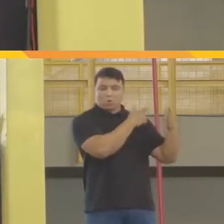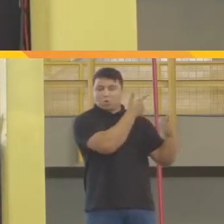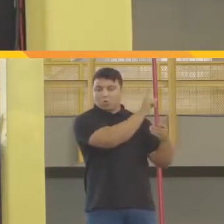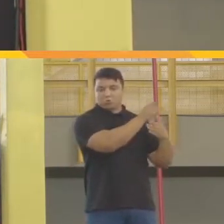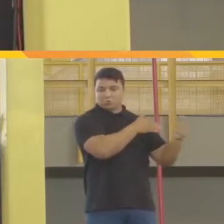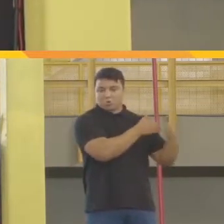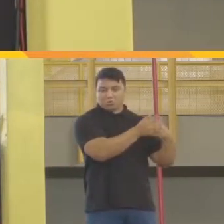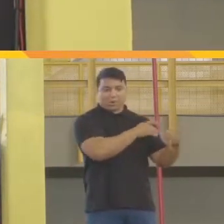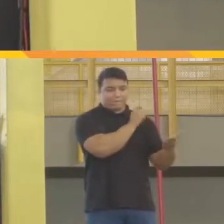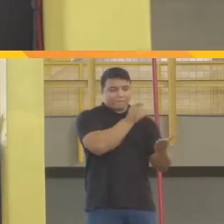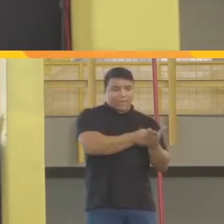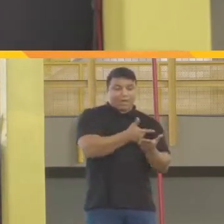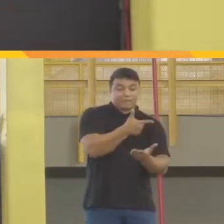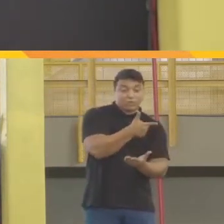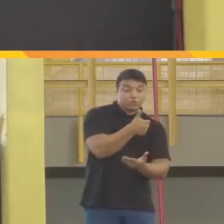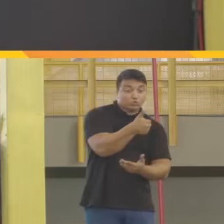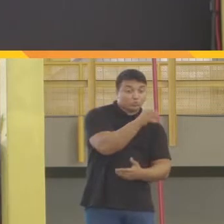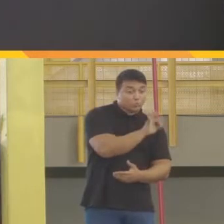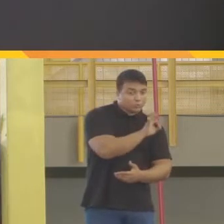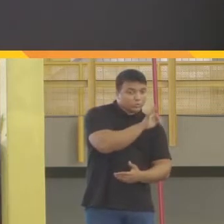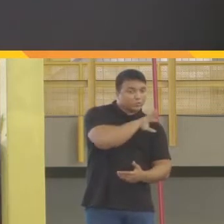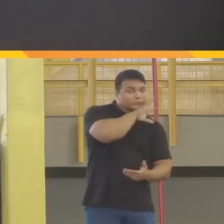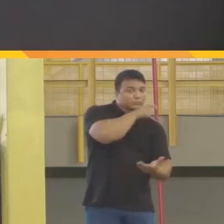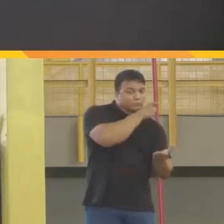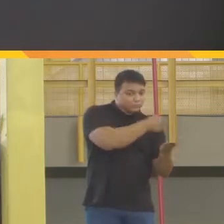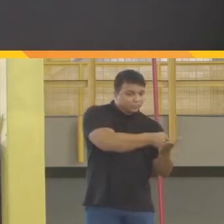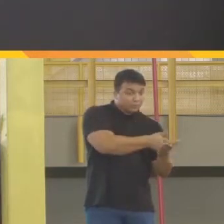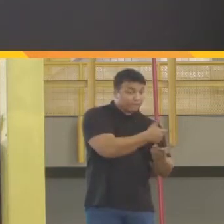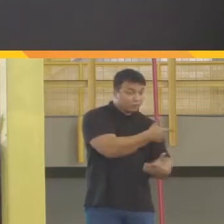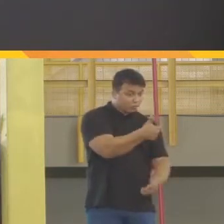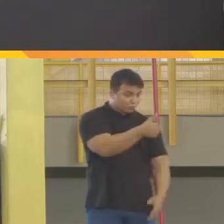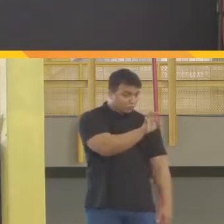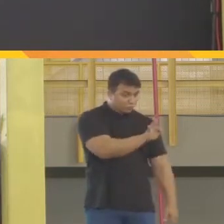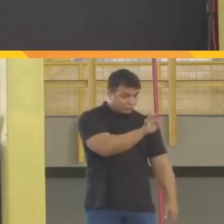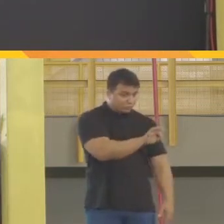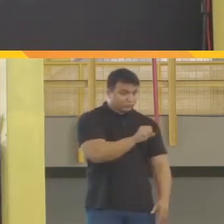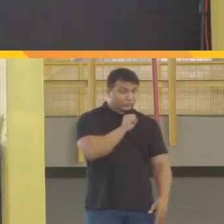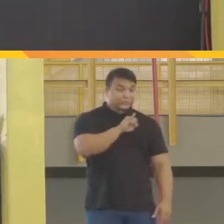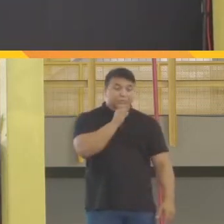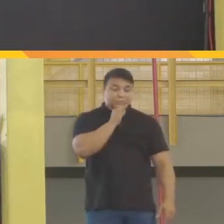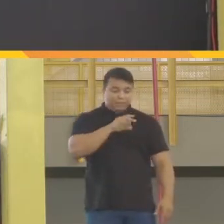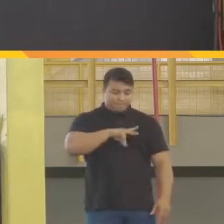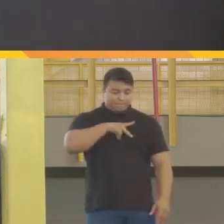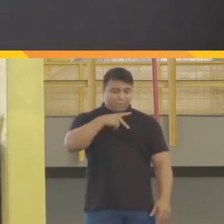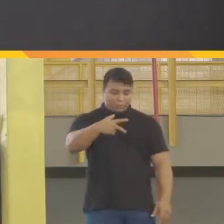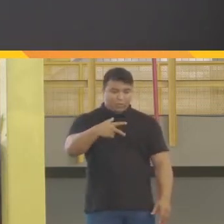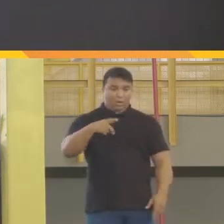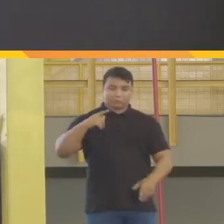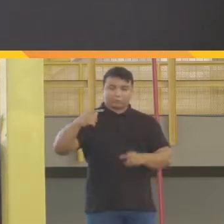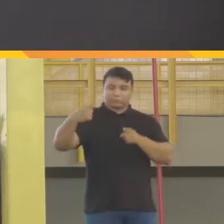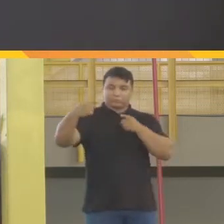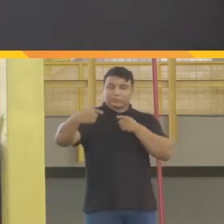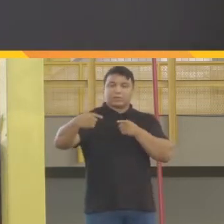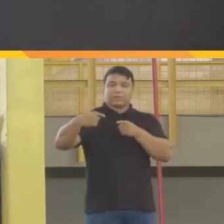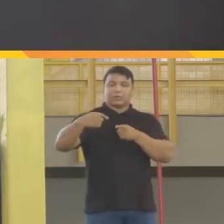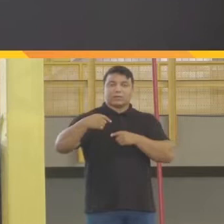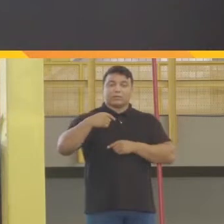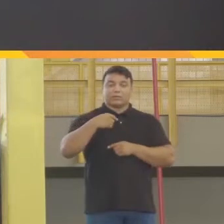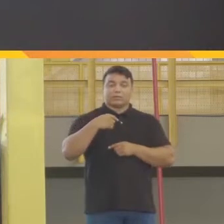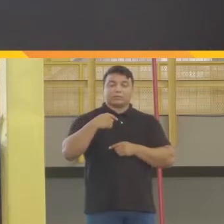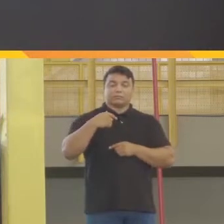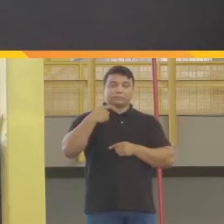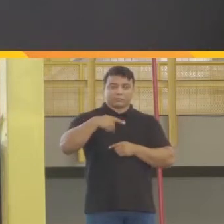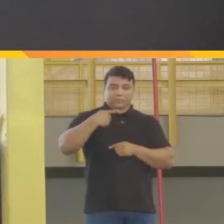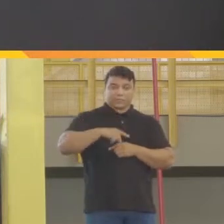Brasil, pagava 21% de imposto. Se Portugal comercializasse com o Brasil, pagava